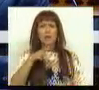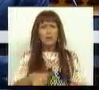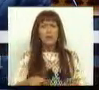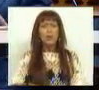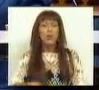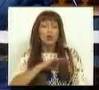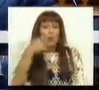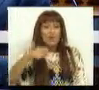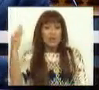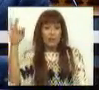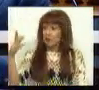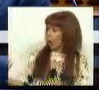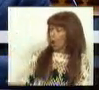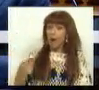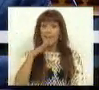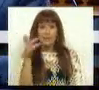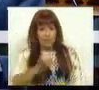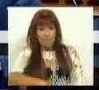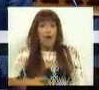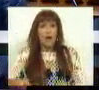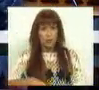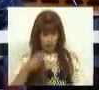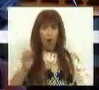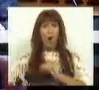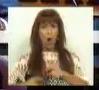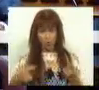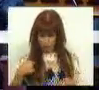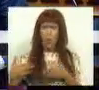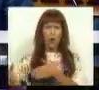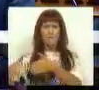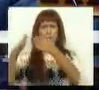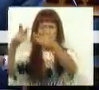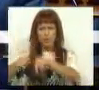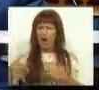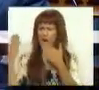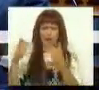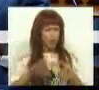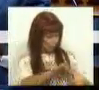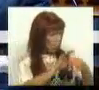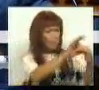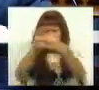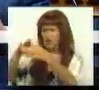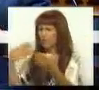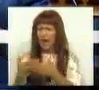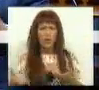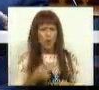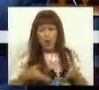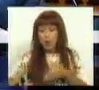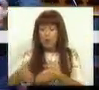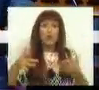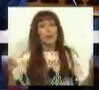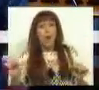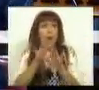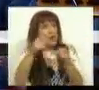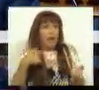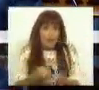da França, que agora acabou também de anunciar justamente que esse é o caminho de ajuda, de cooperação, numa estratégia, obviamente, nós